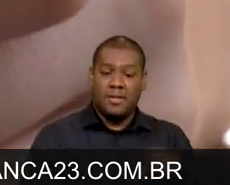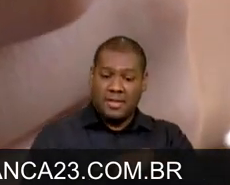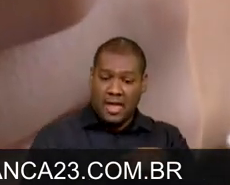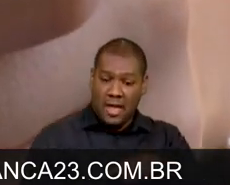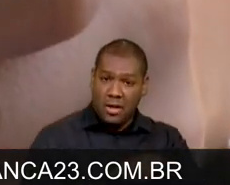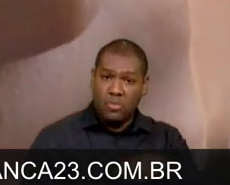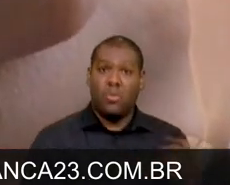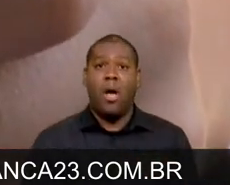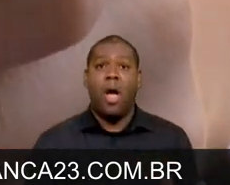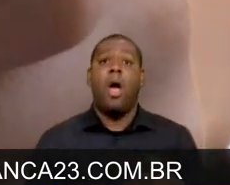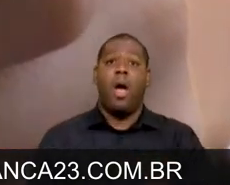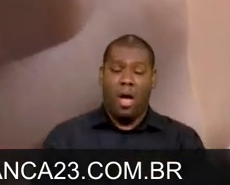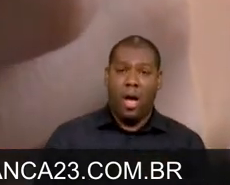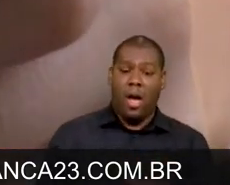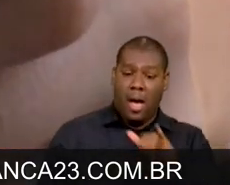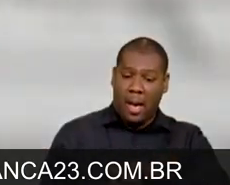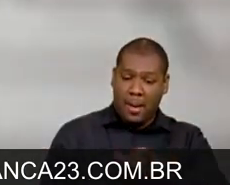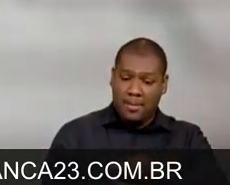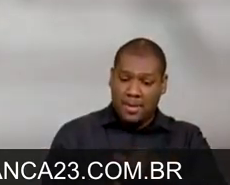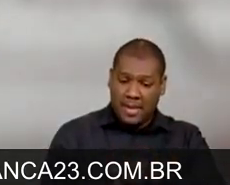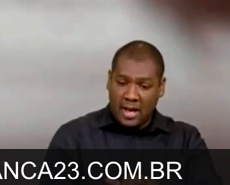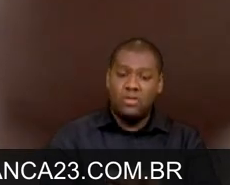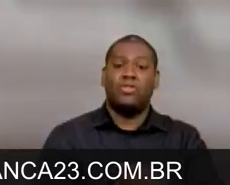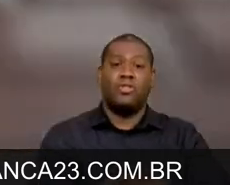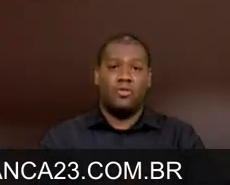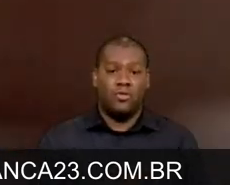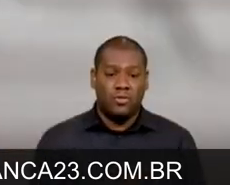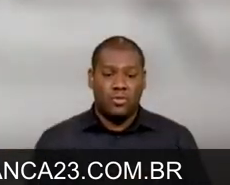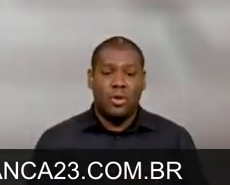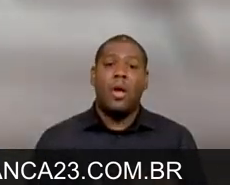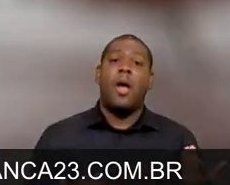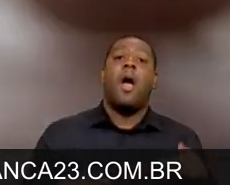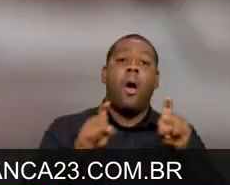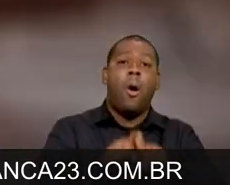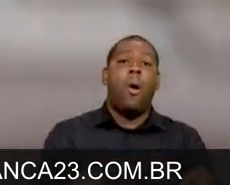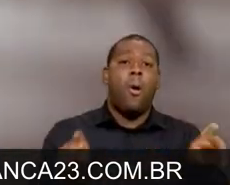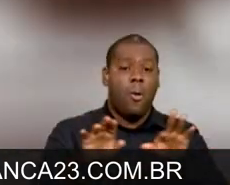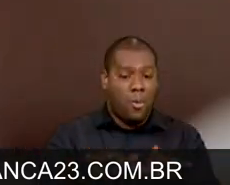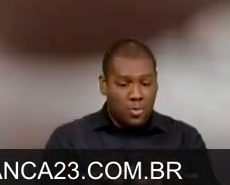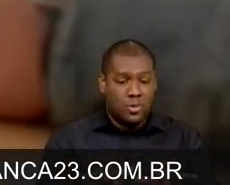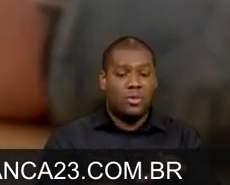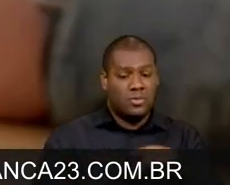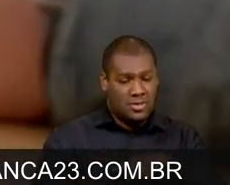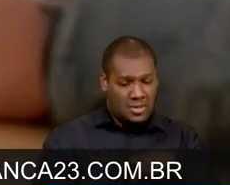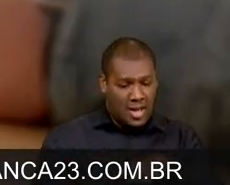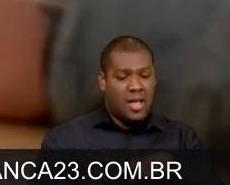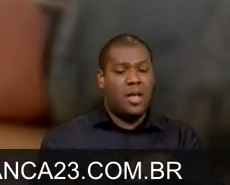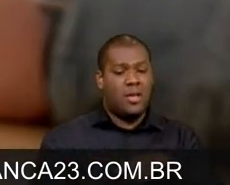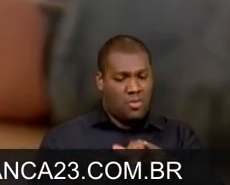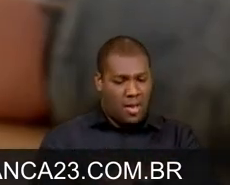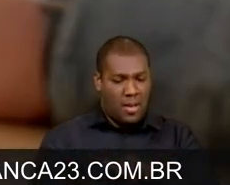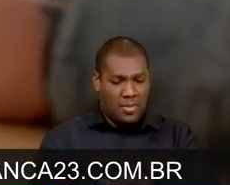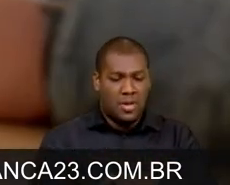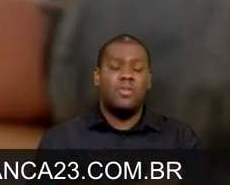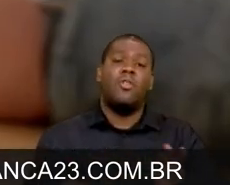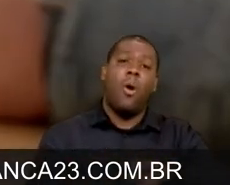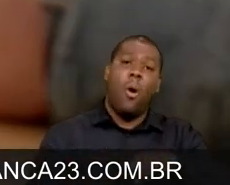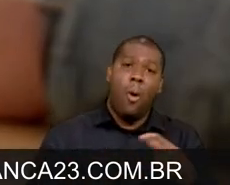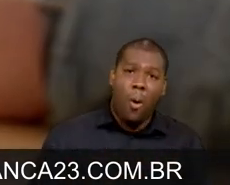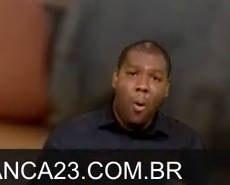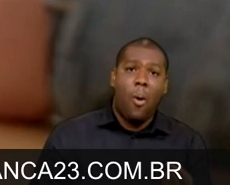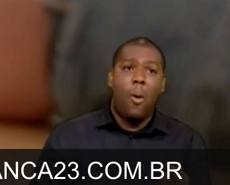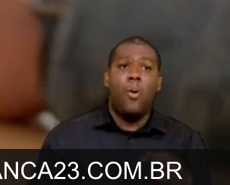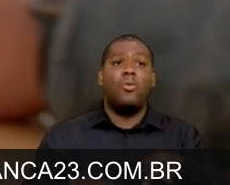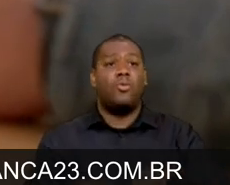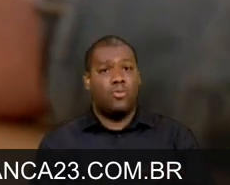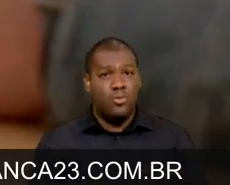de Renda em dispositivos móveis, pelo programa para computadores, que ainda não está disponível, ou pode optar pelo preenchimento online